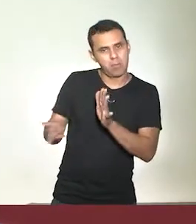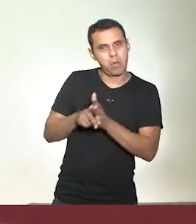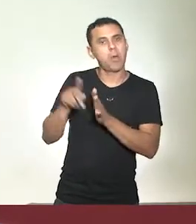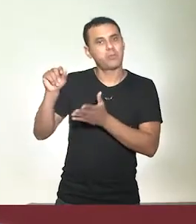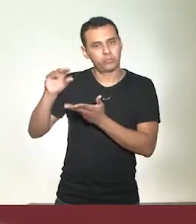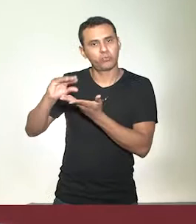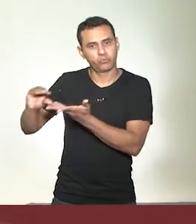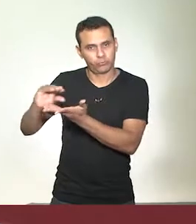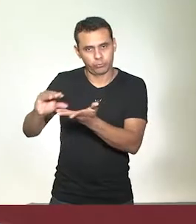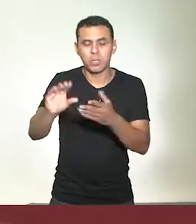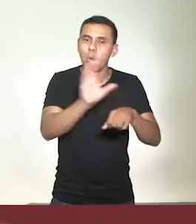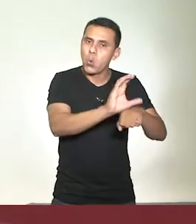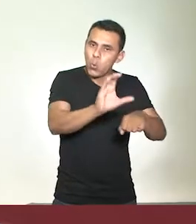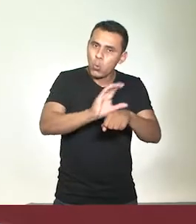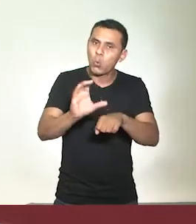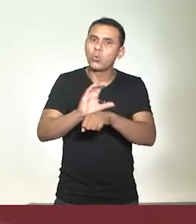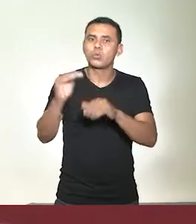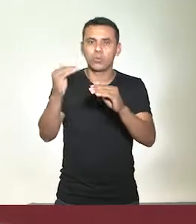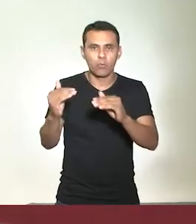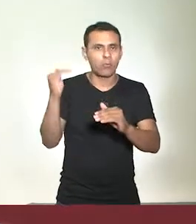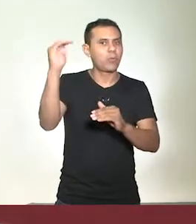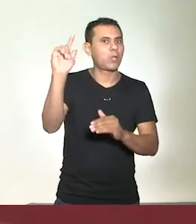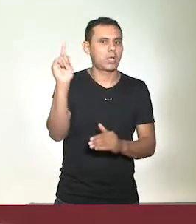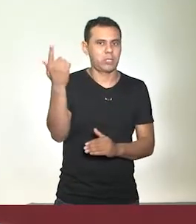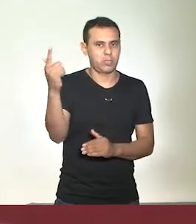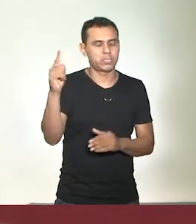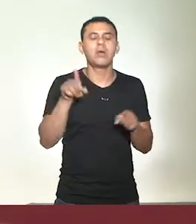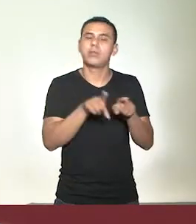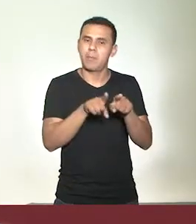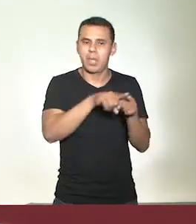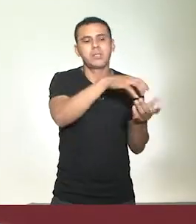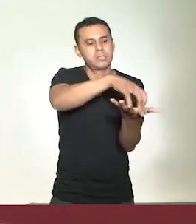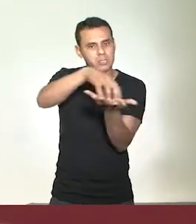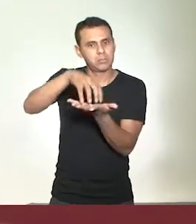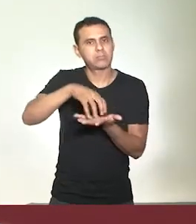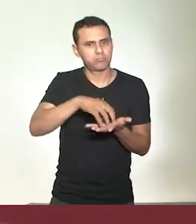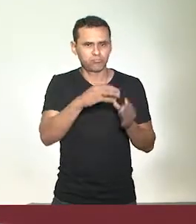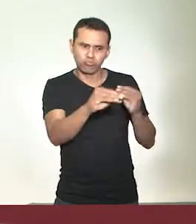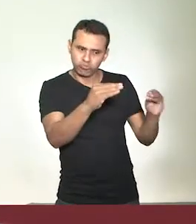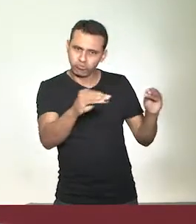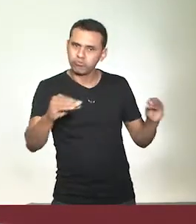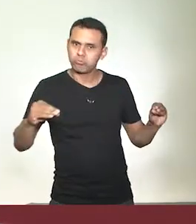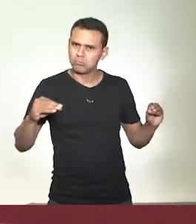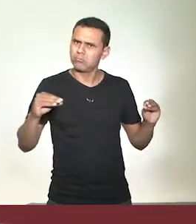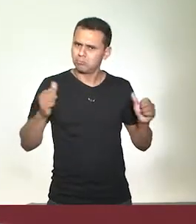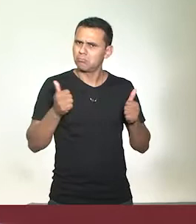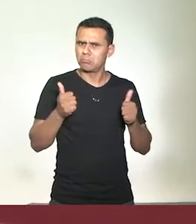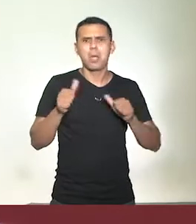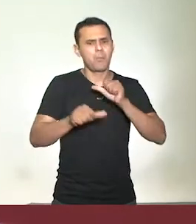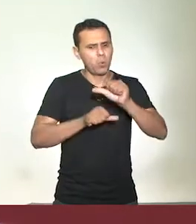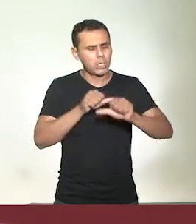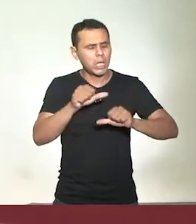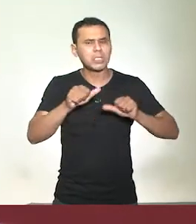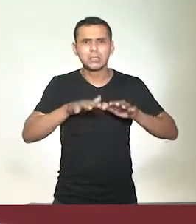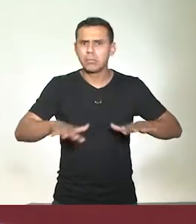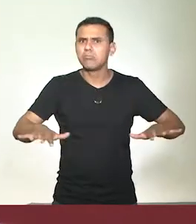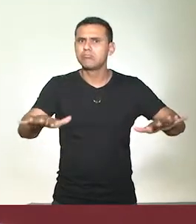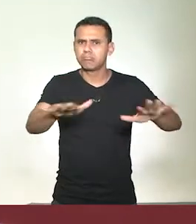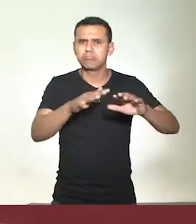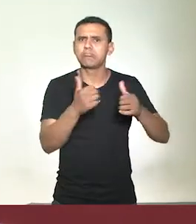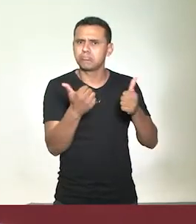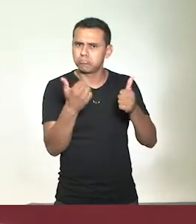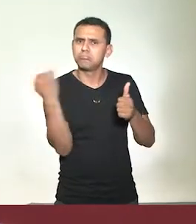Assim como os cursos de graduação também os tem através dos centros acadêmicos então é uma mudança